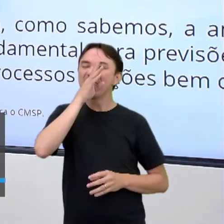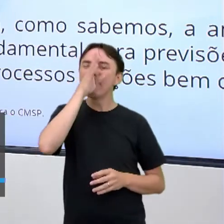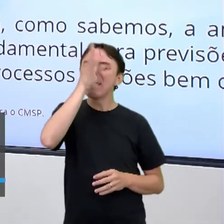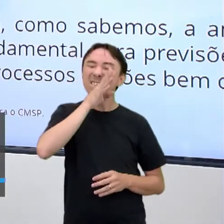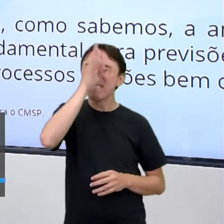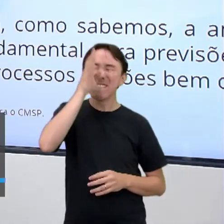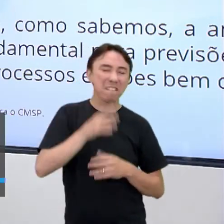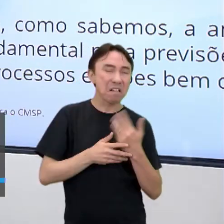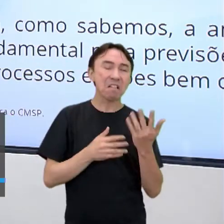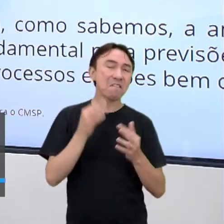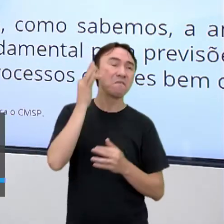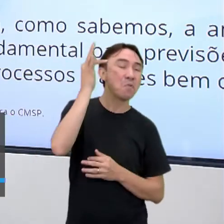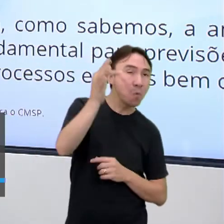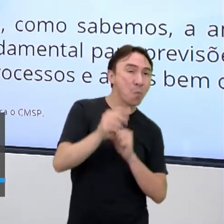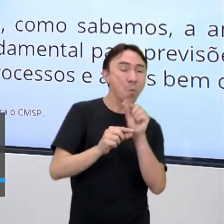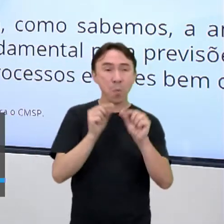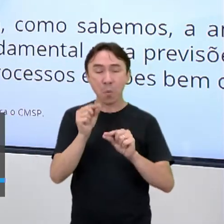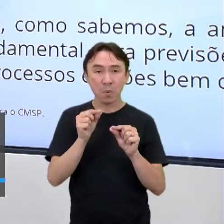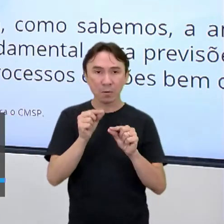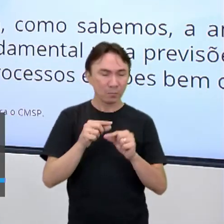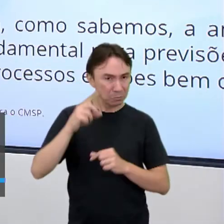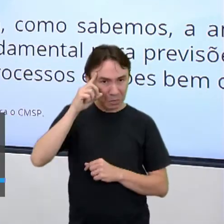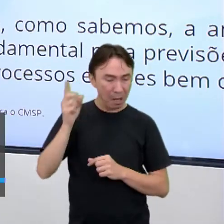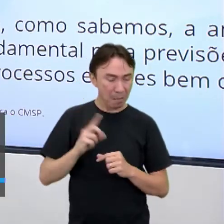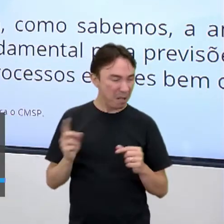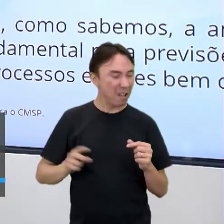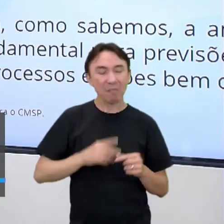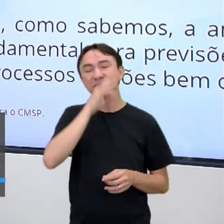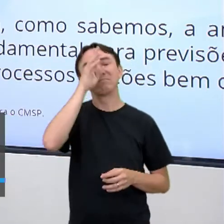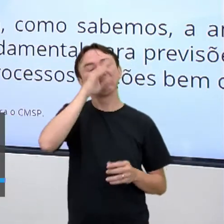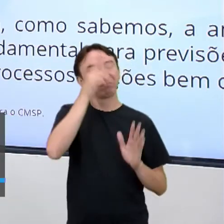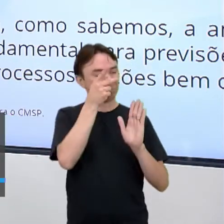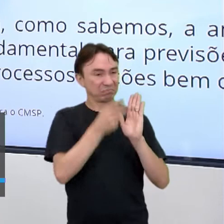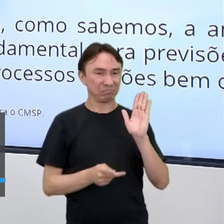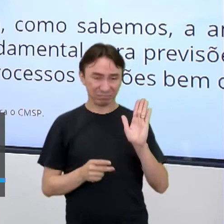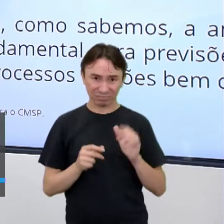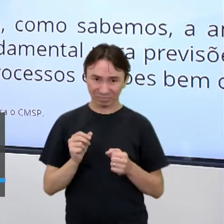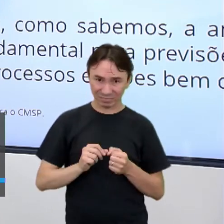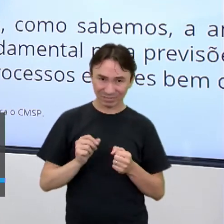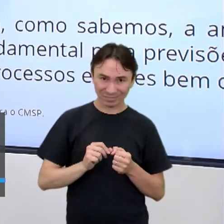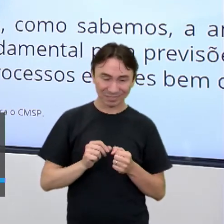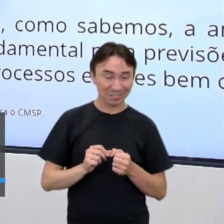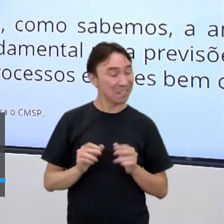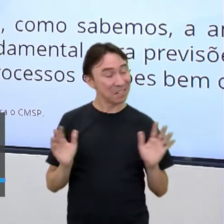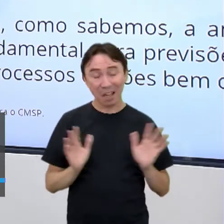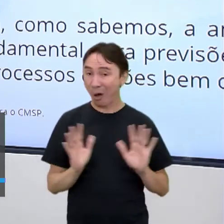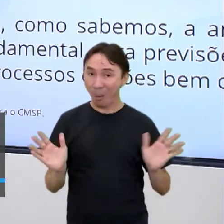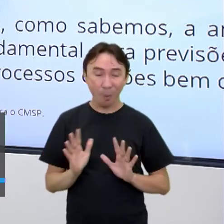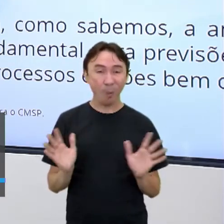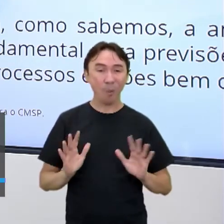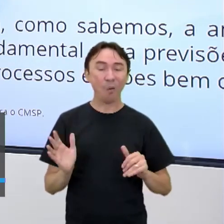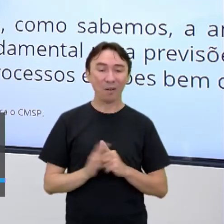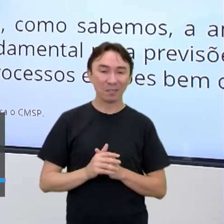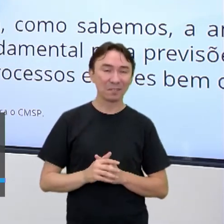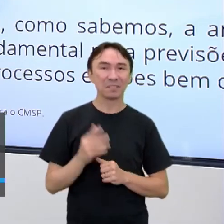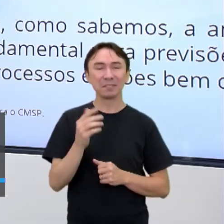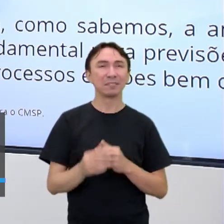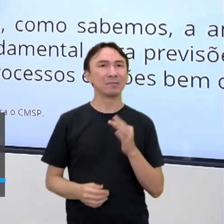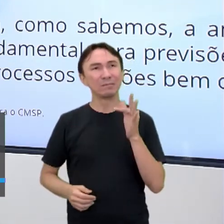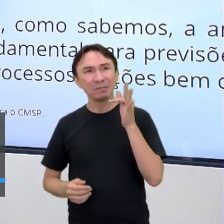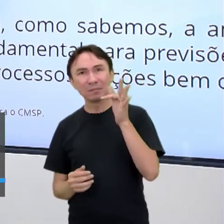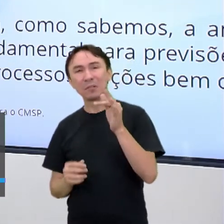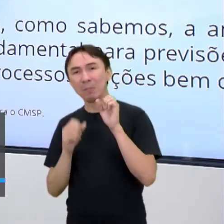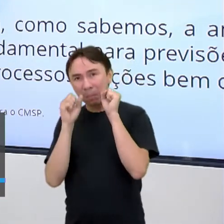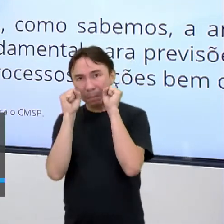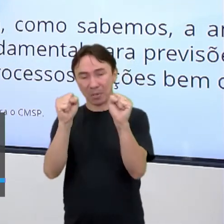quê? As projeções. O sentido é esse mesmo, né? Ter projeção do que pode acontecer. Se essas projeções matemáticas